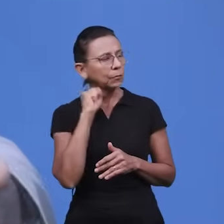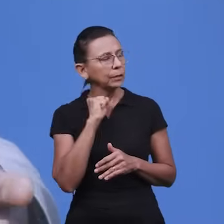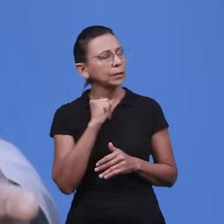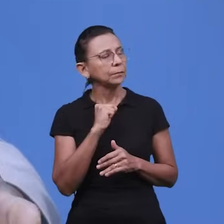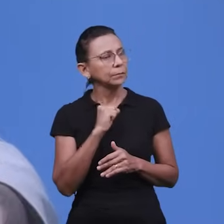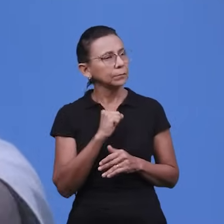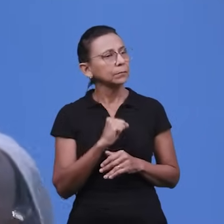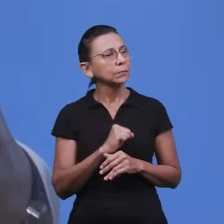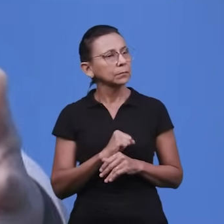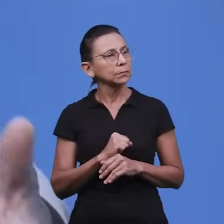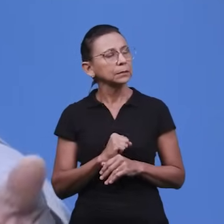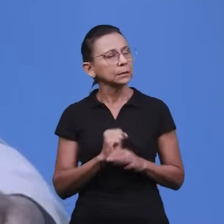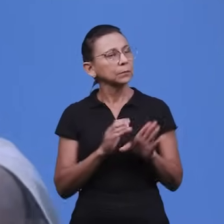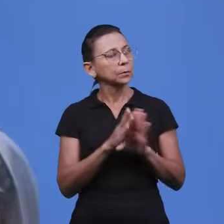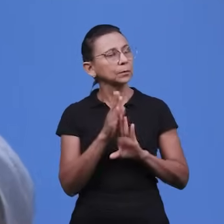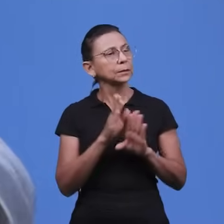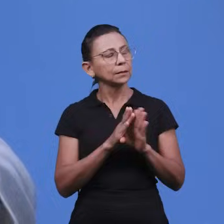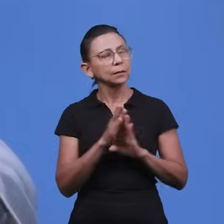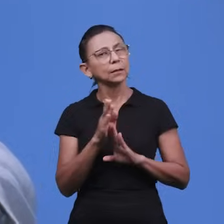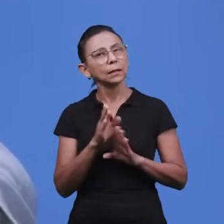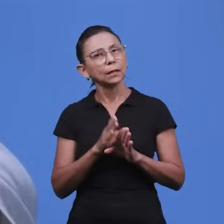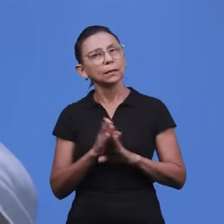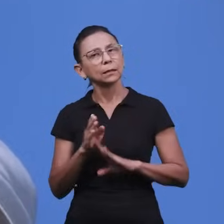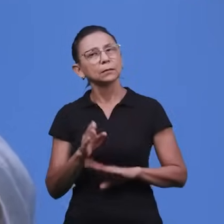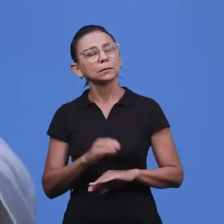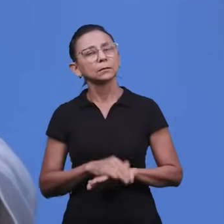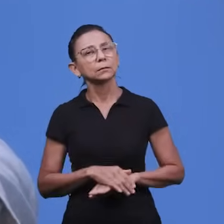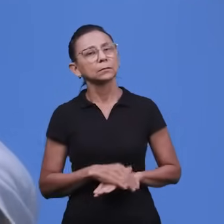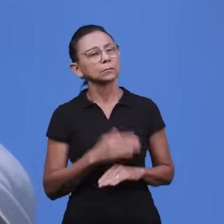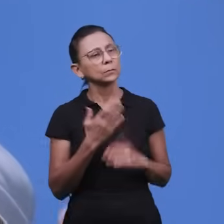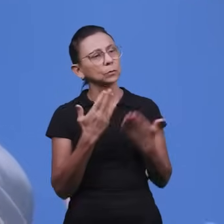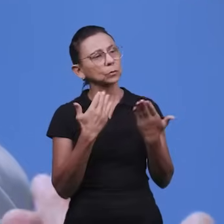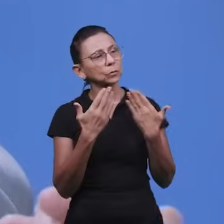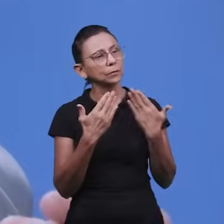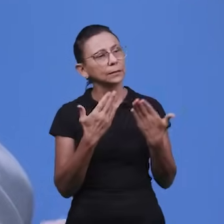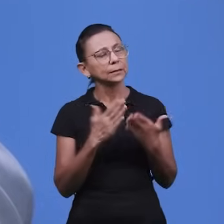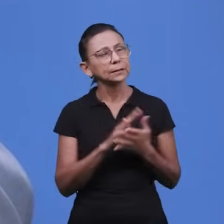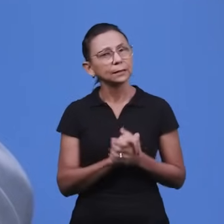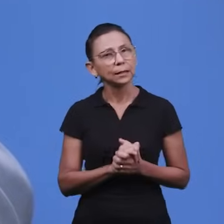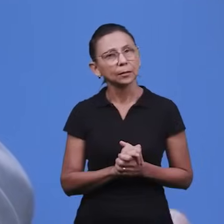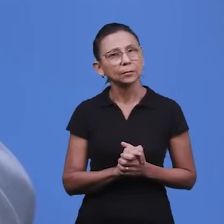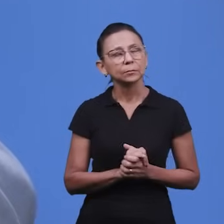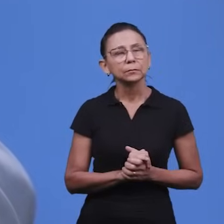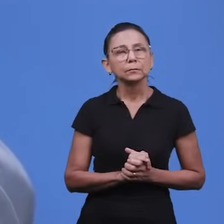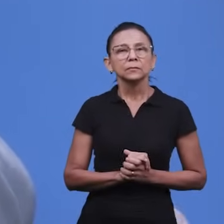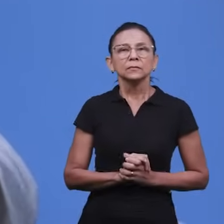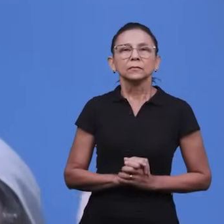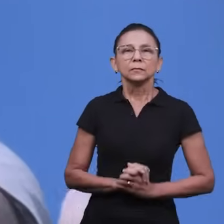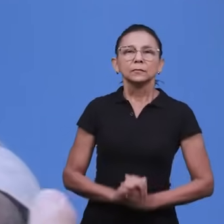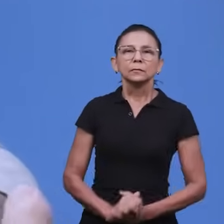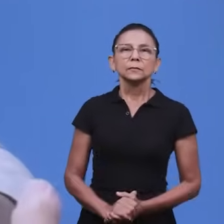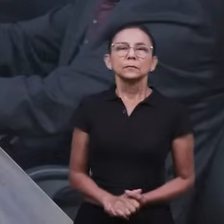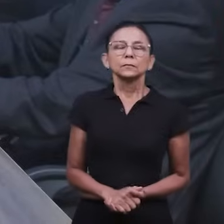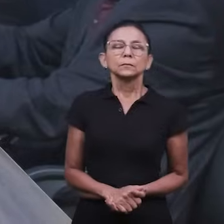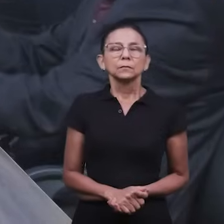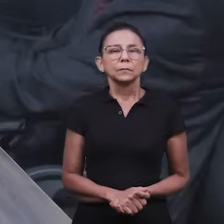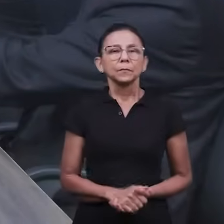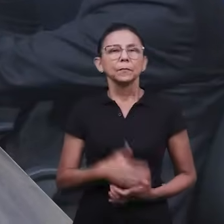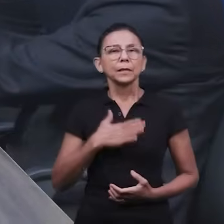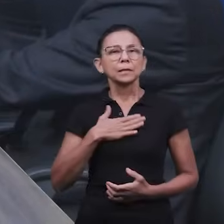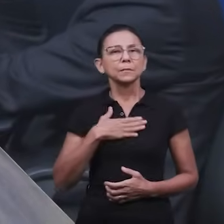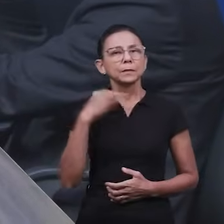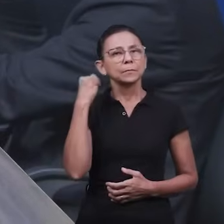nós vamos também orientar, vamos aconselhar, vamos conversar, vou compartilhar com você as minhas experiências